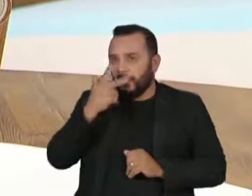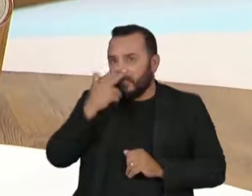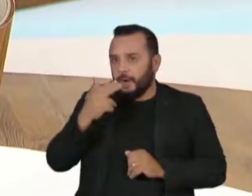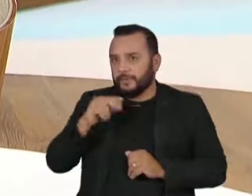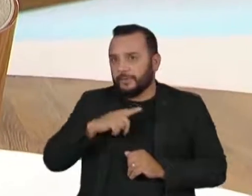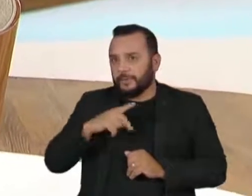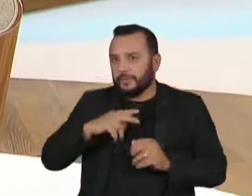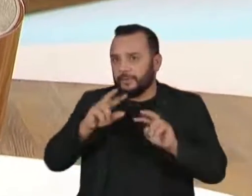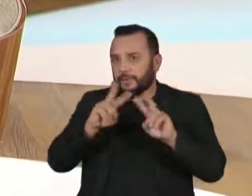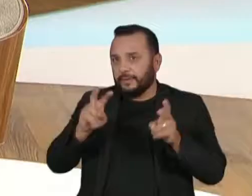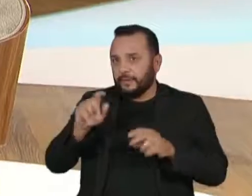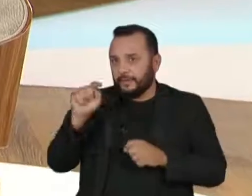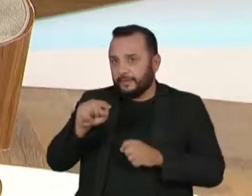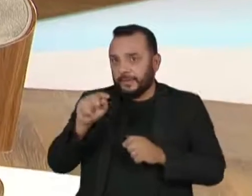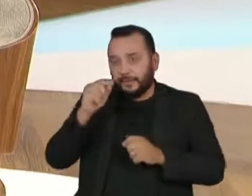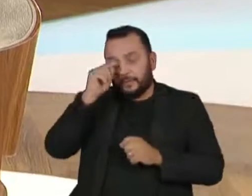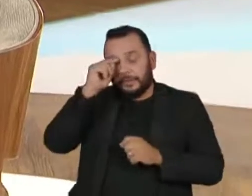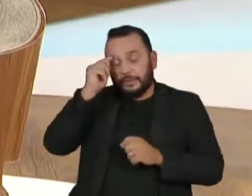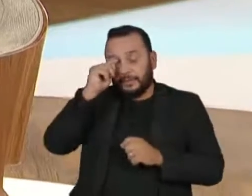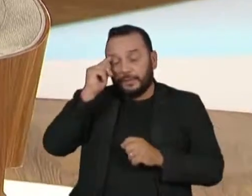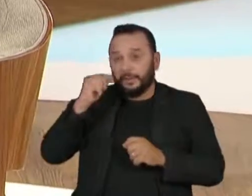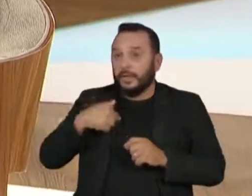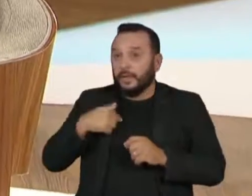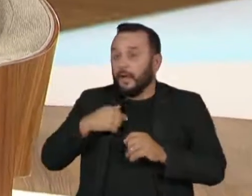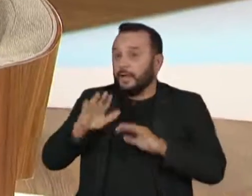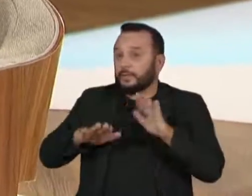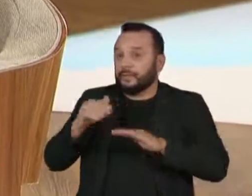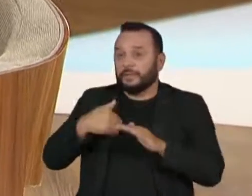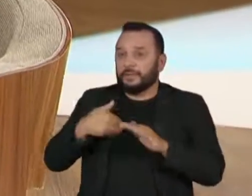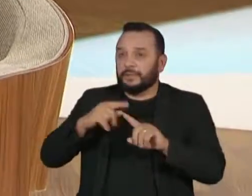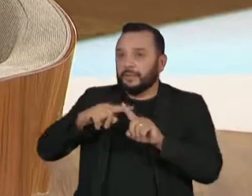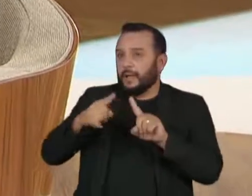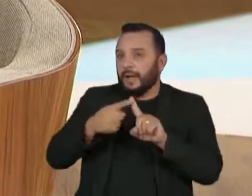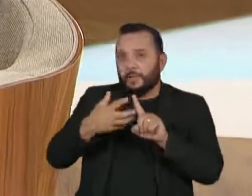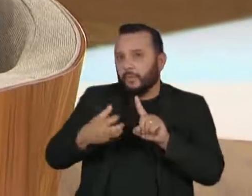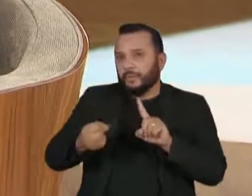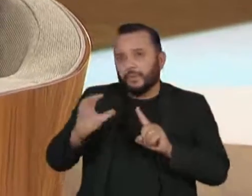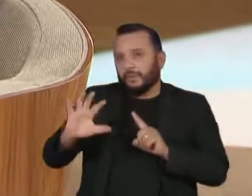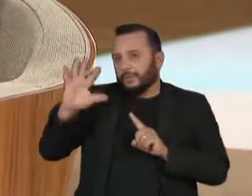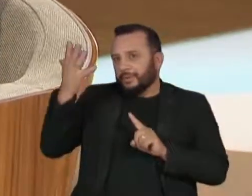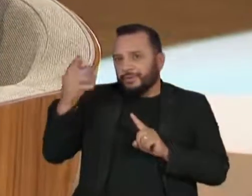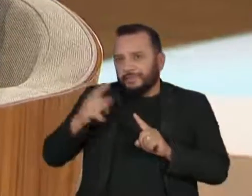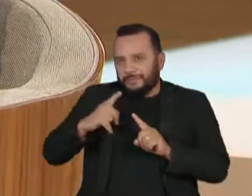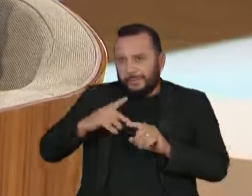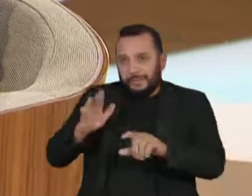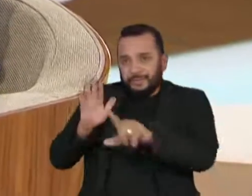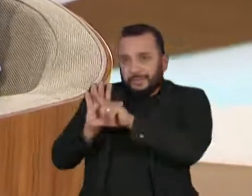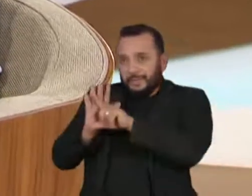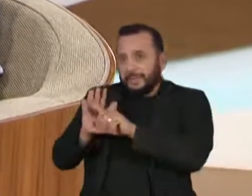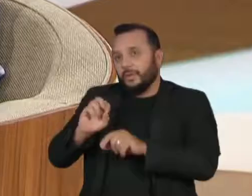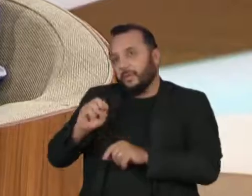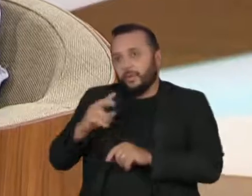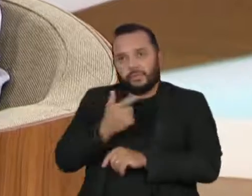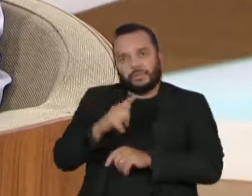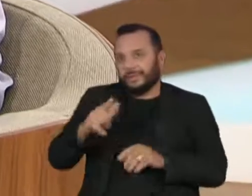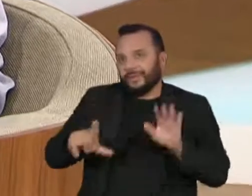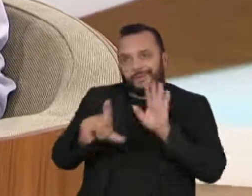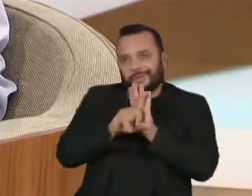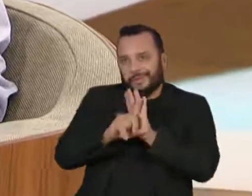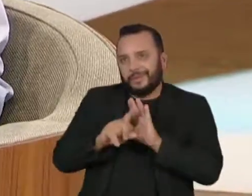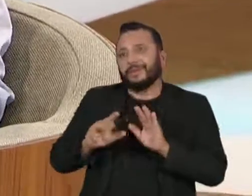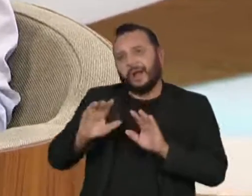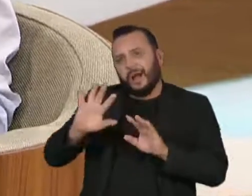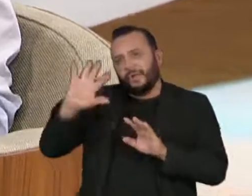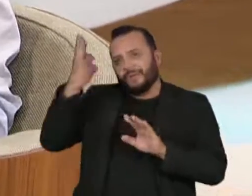aqui, que os abortos eles acontecem de qualquer maneira. Legalizados ou não legalizados, eles